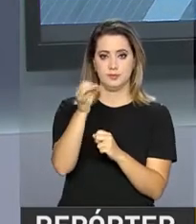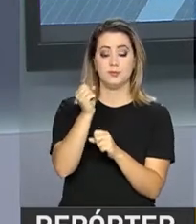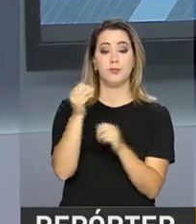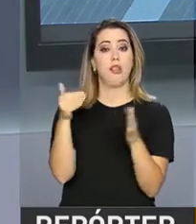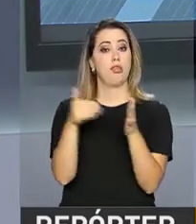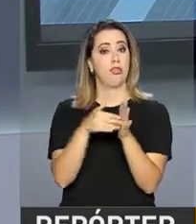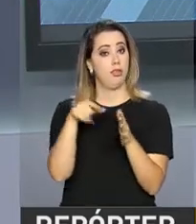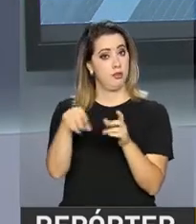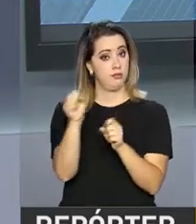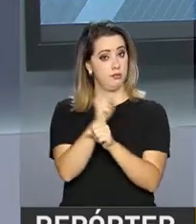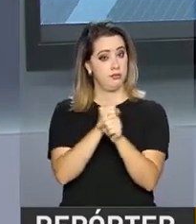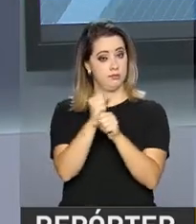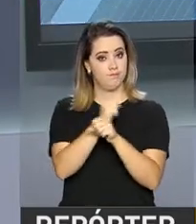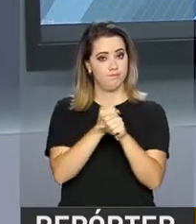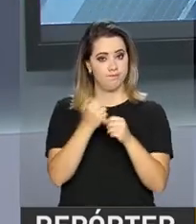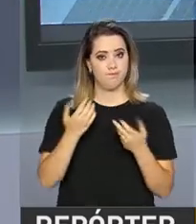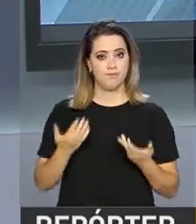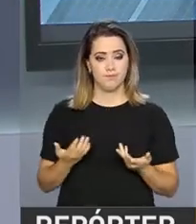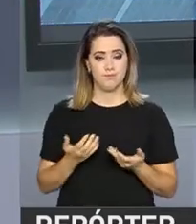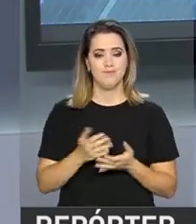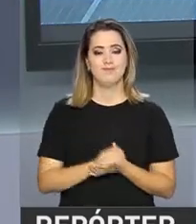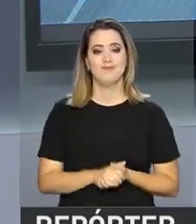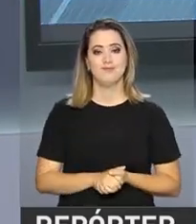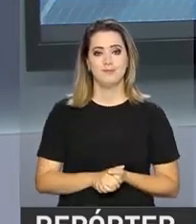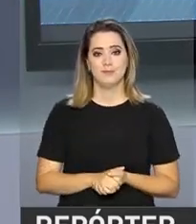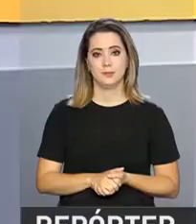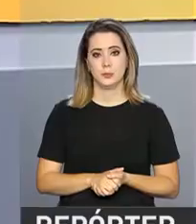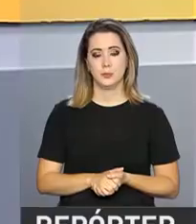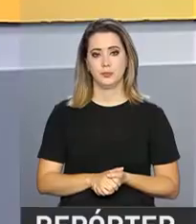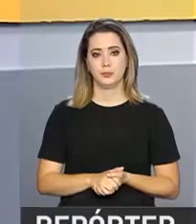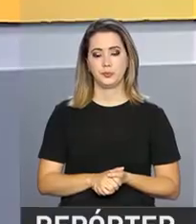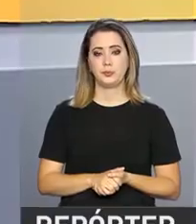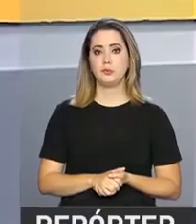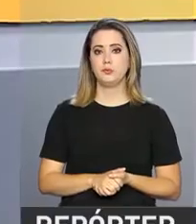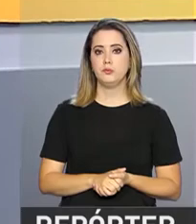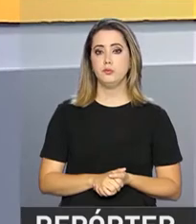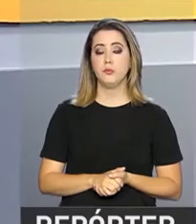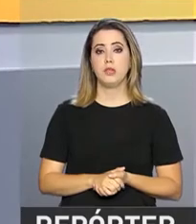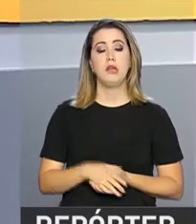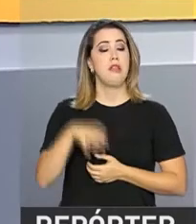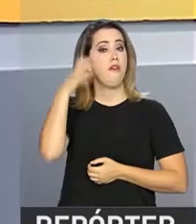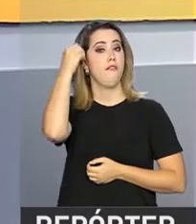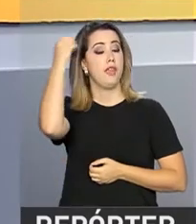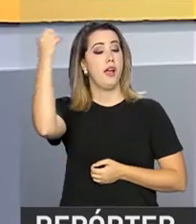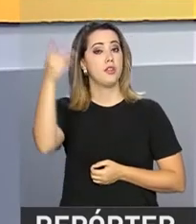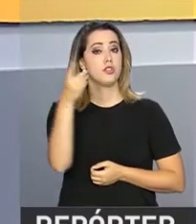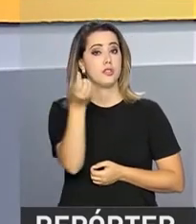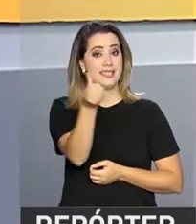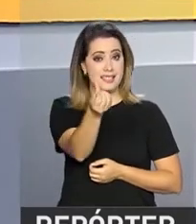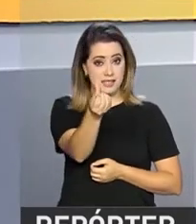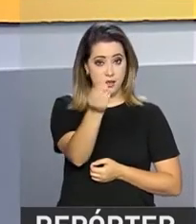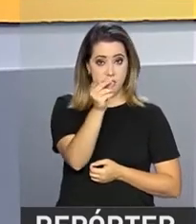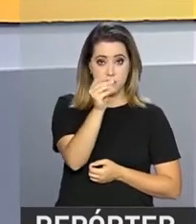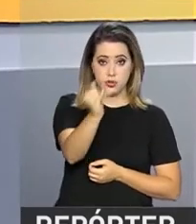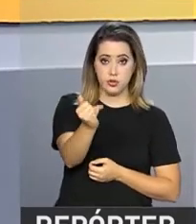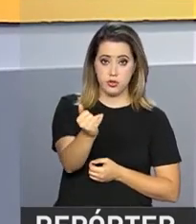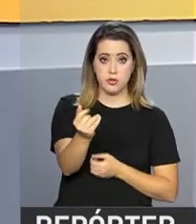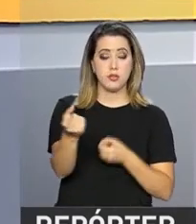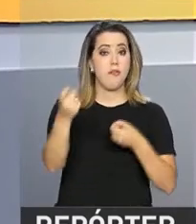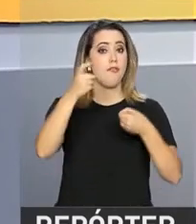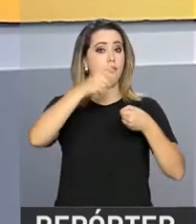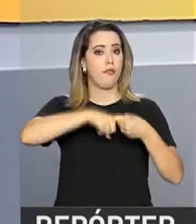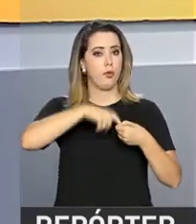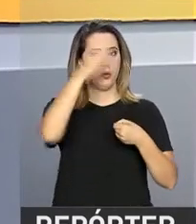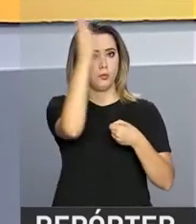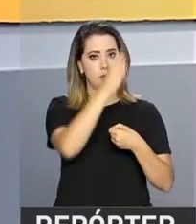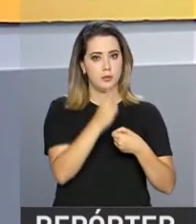7,25% até o final de 2017. Depois de 6 dias de viagem à China, o presidente Michel Temer está